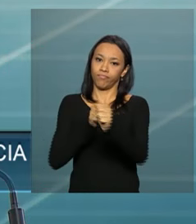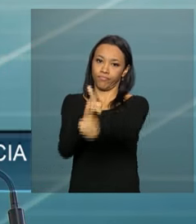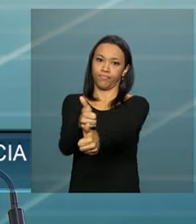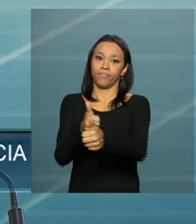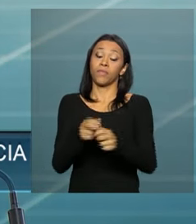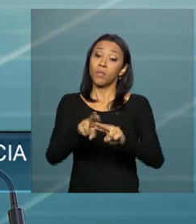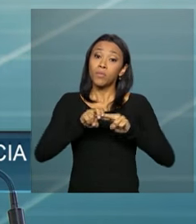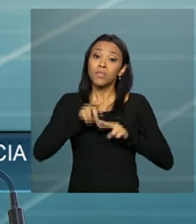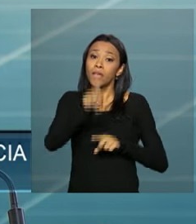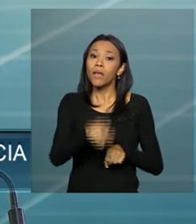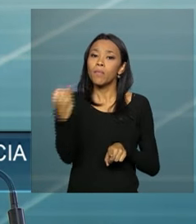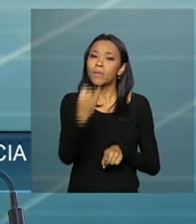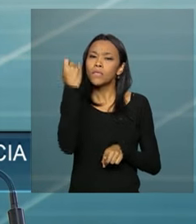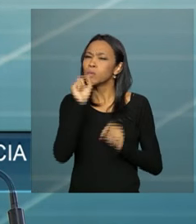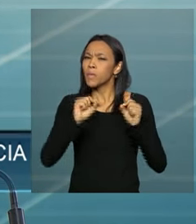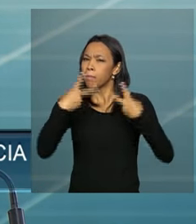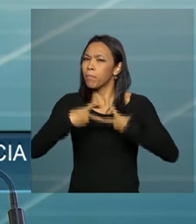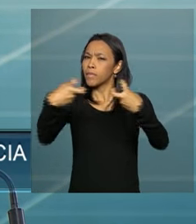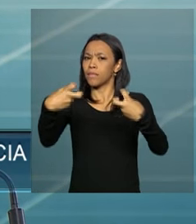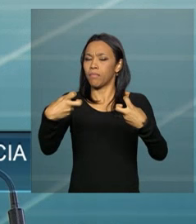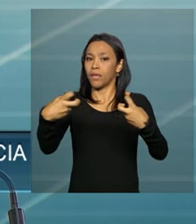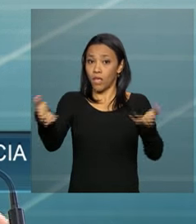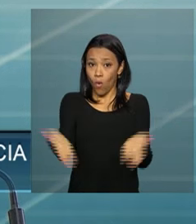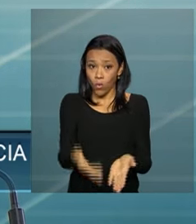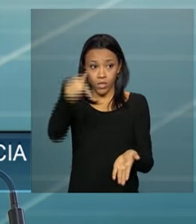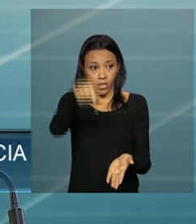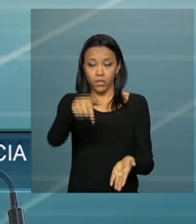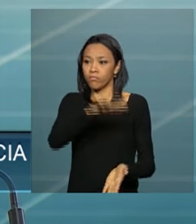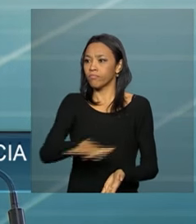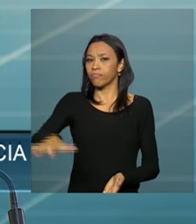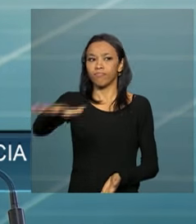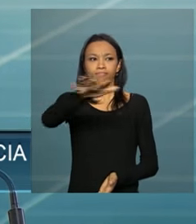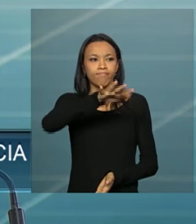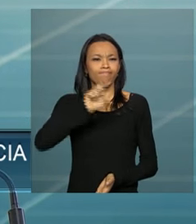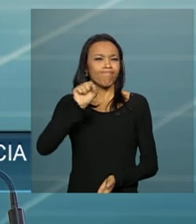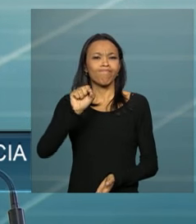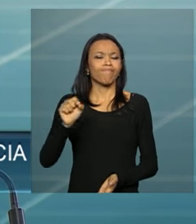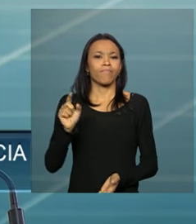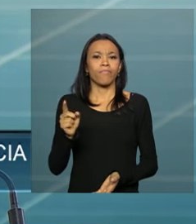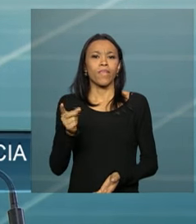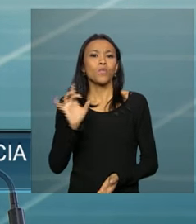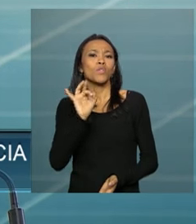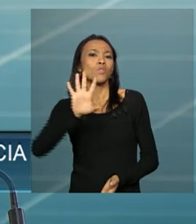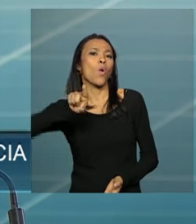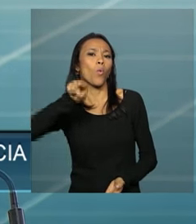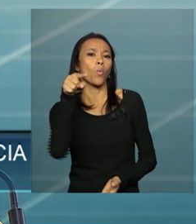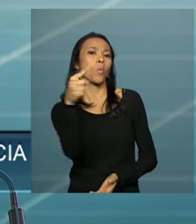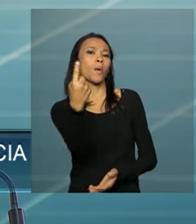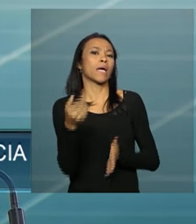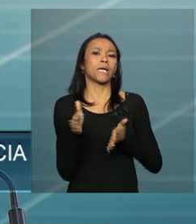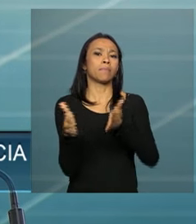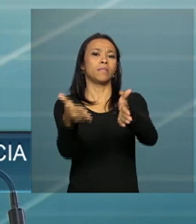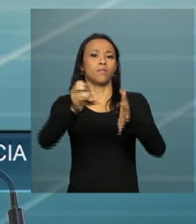é importante perceber que hoje aqui nós estamos criando não só um caminho de